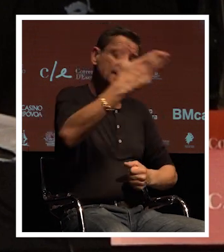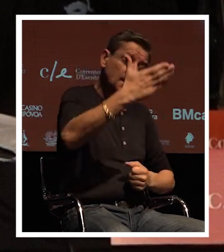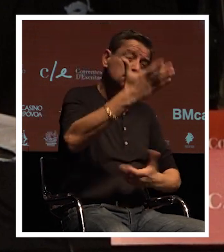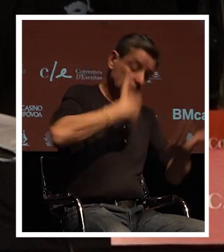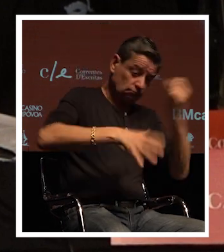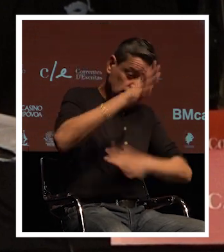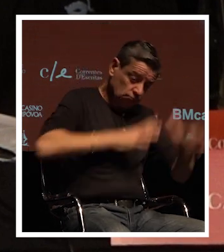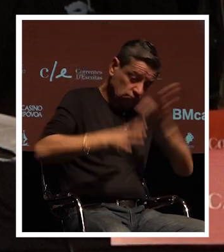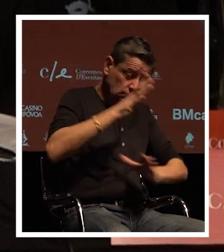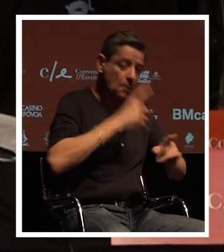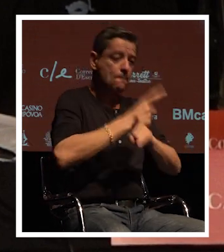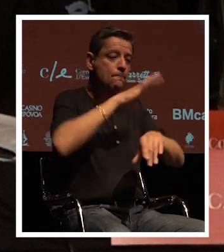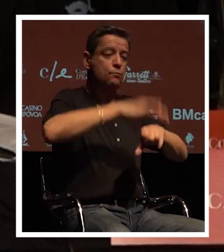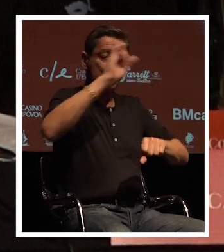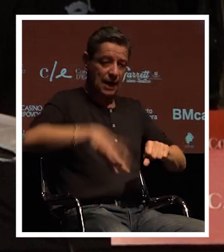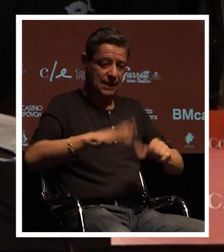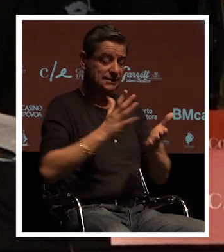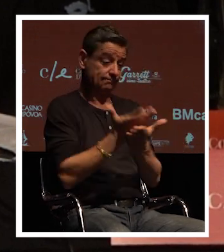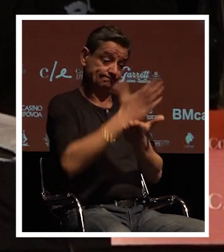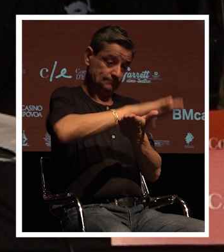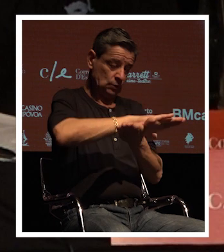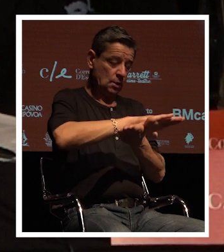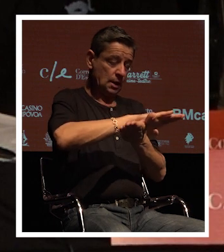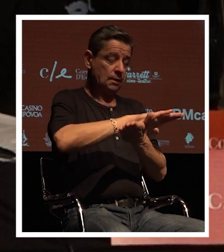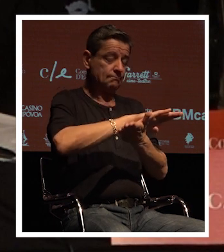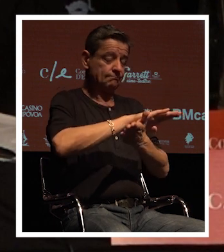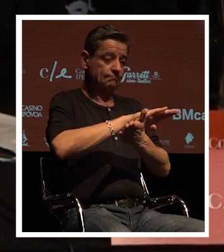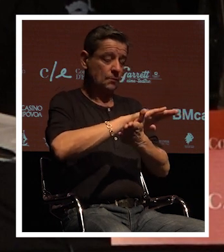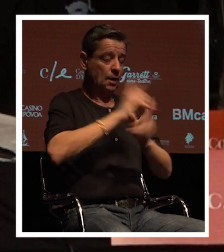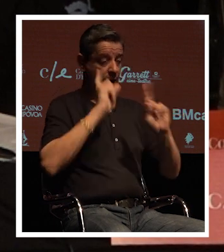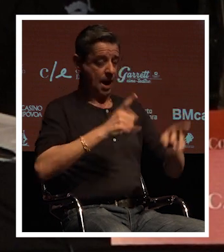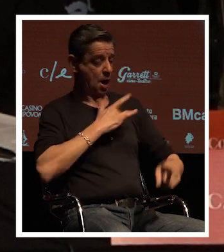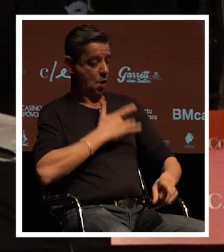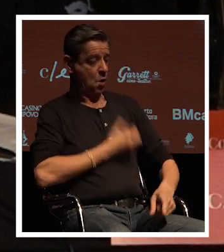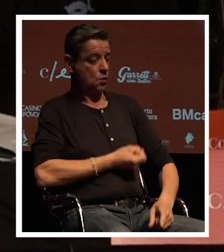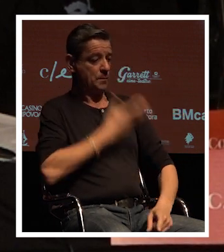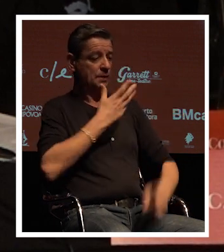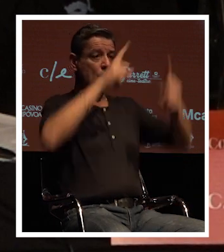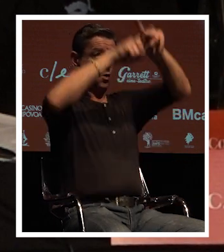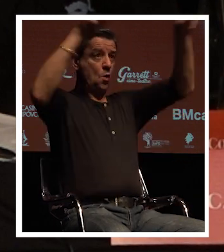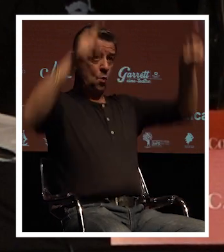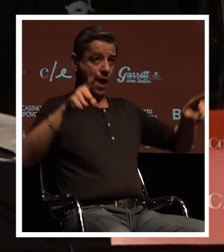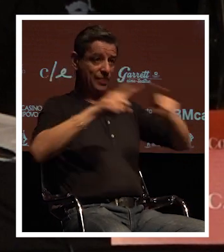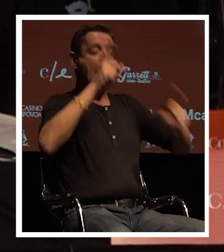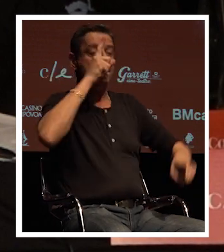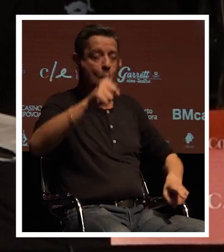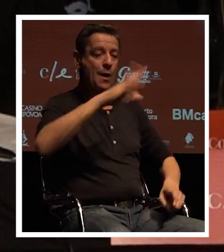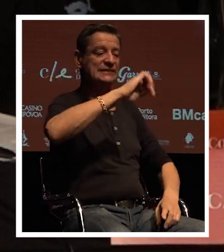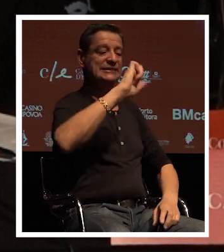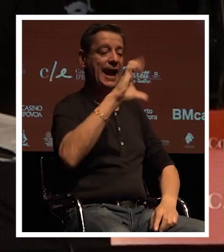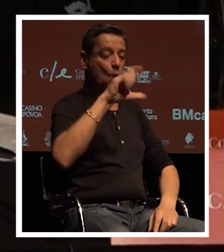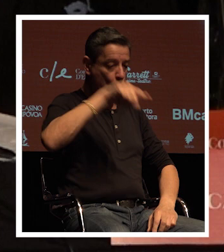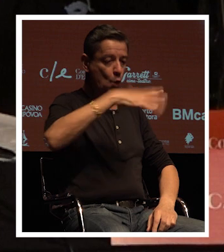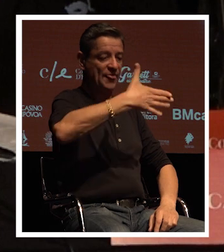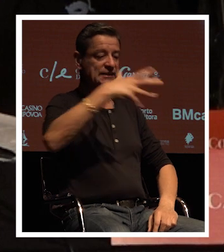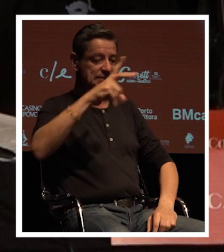Afinal era por causa da capa do romance ali reproduzida um pormenor de um quadro alemão do século x representando